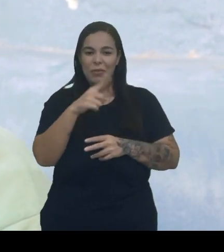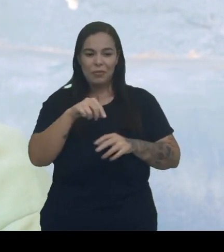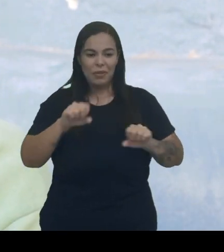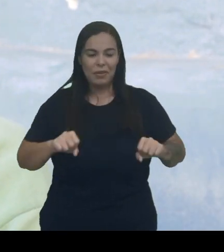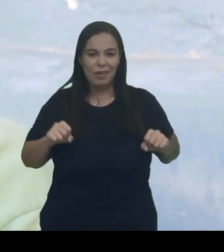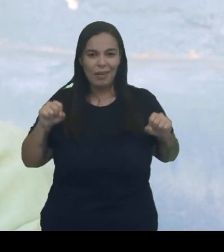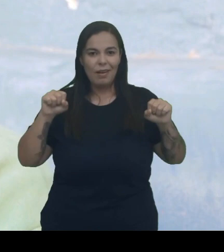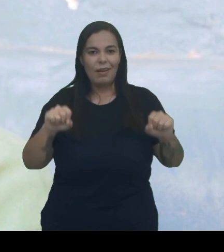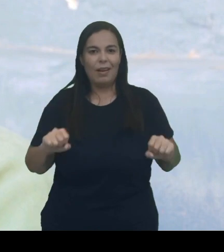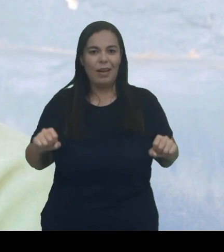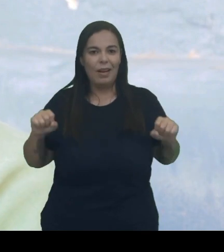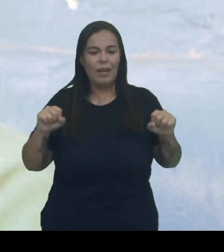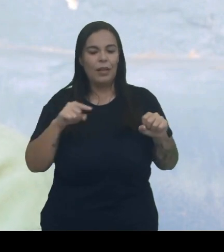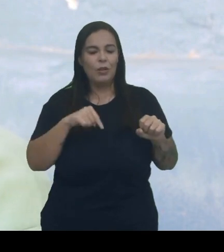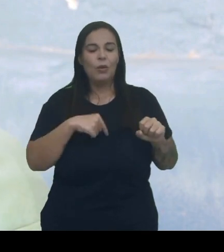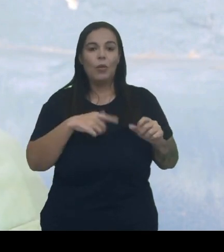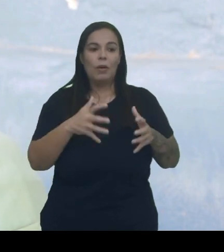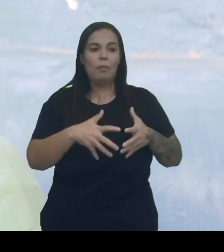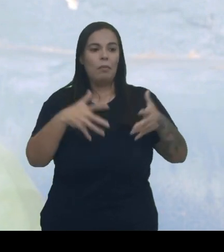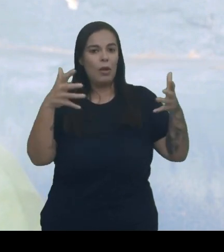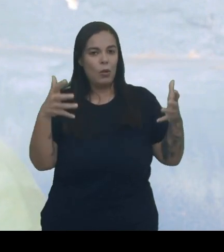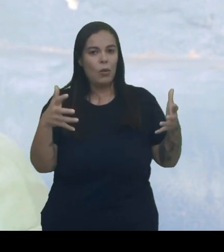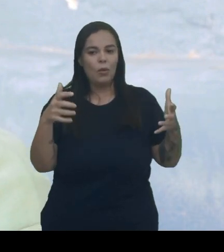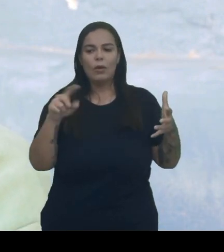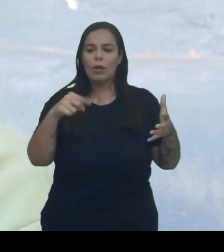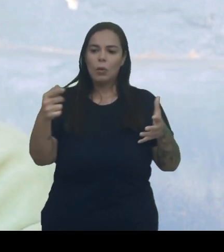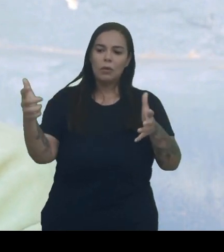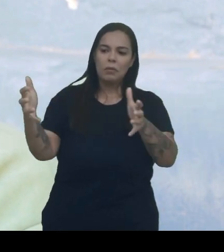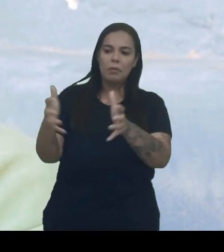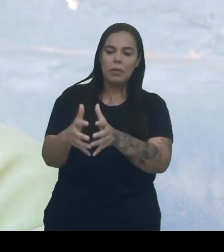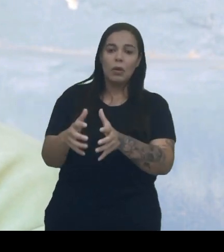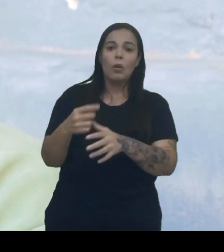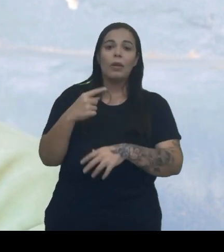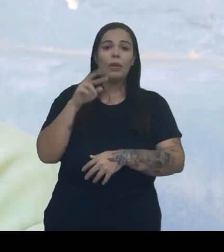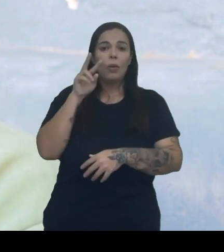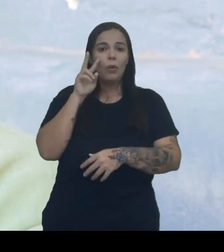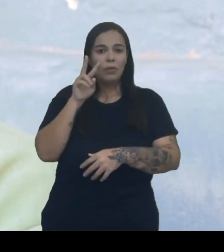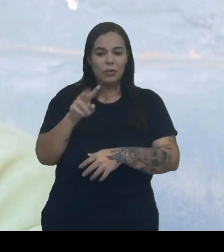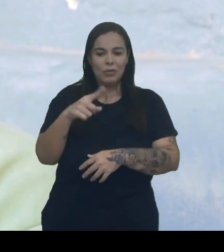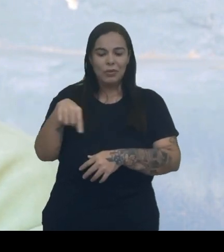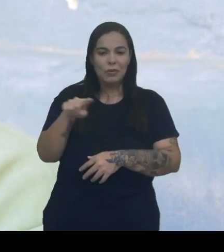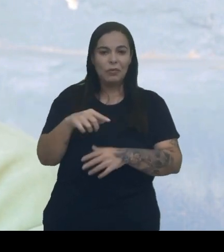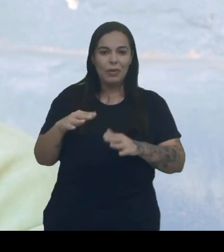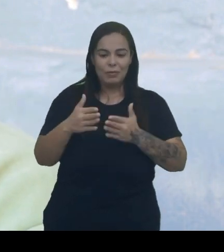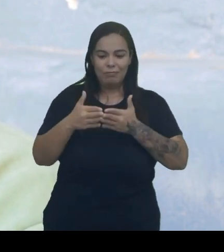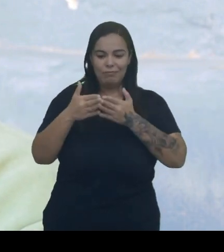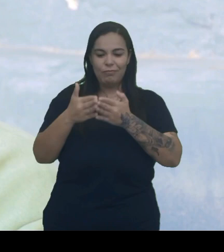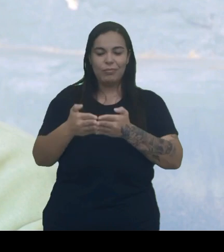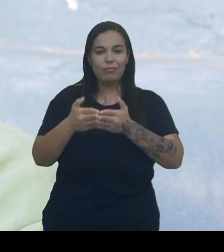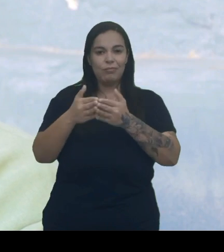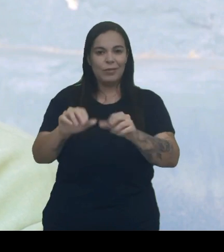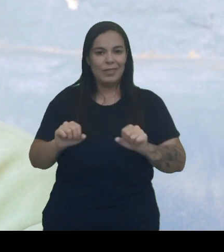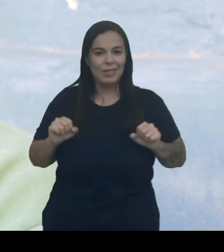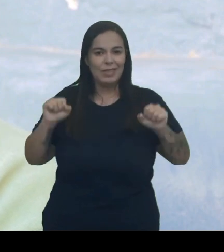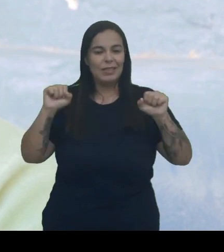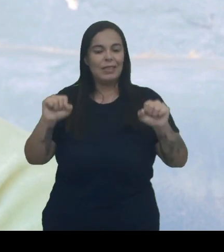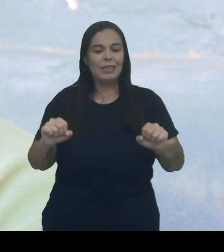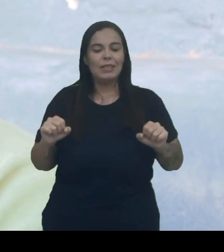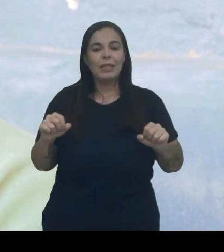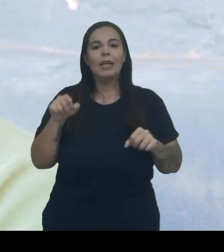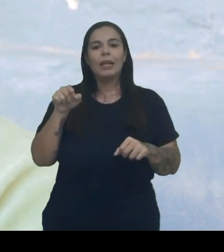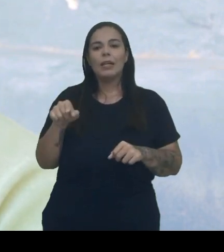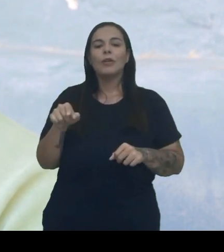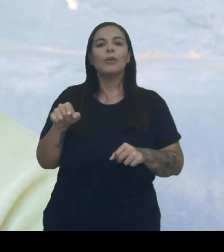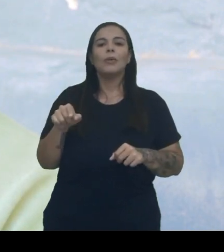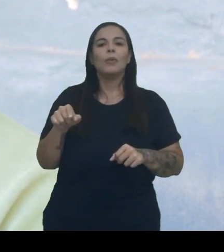aí maior, essa daqui menor. Então essa canoa aí, o que tem essa canoa? Essa canoa ela não pega uma